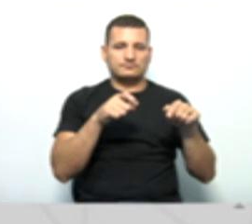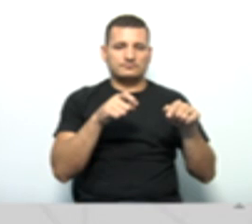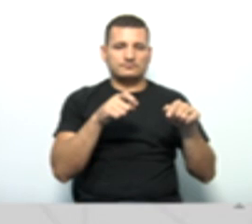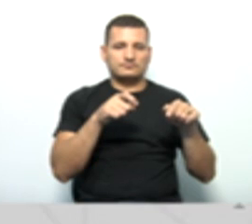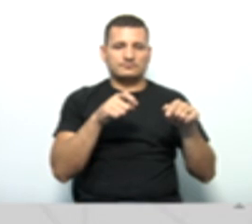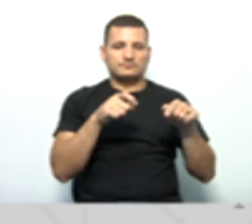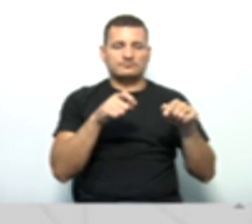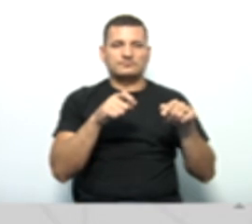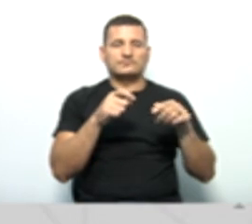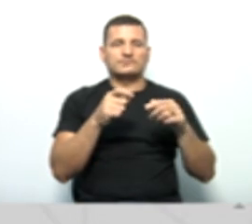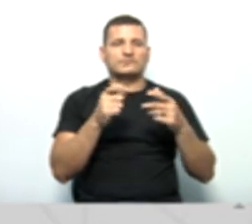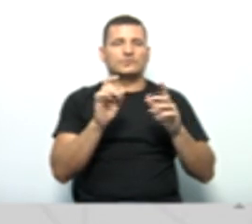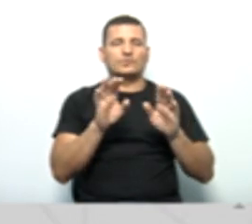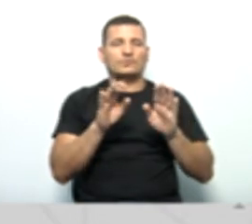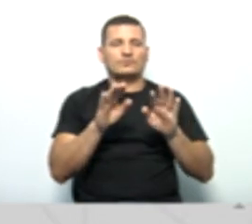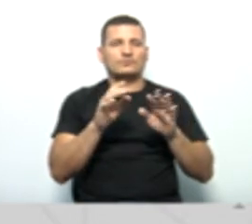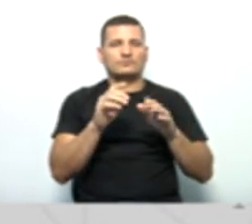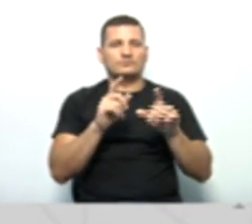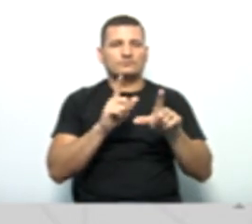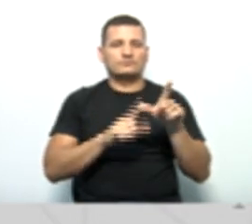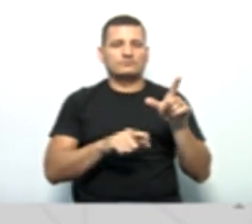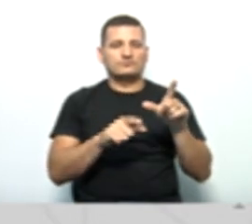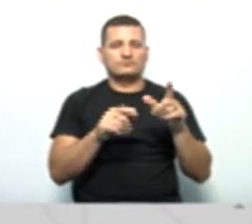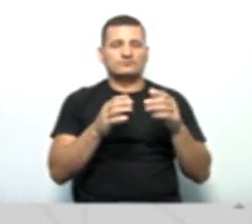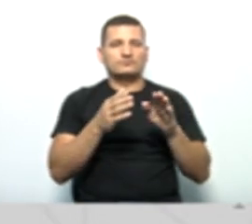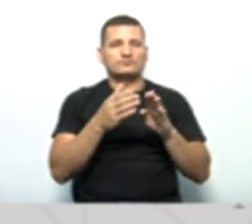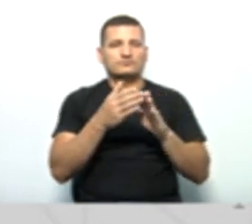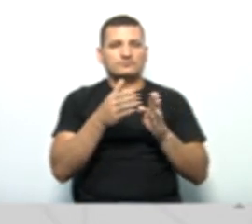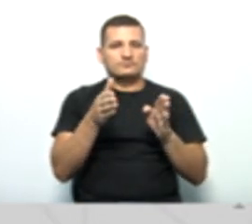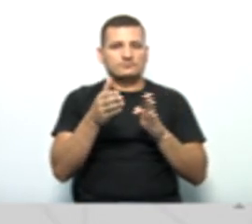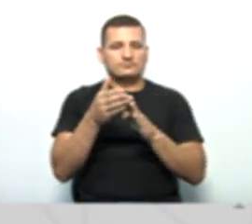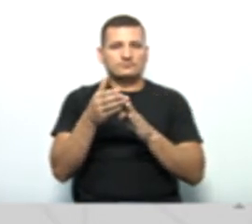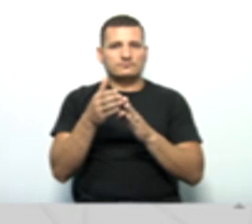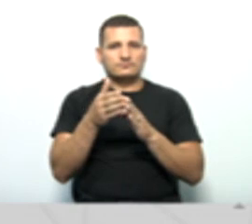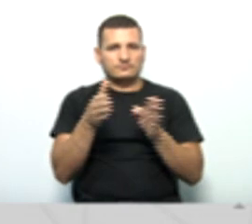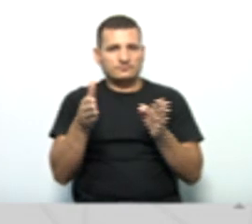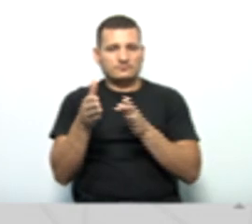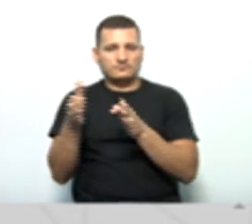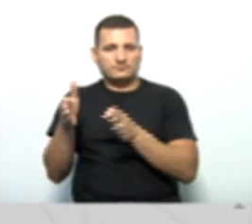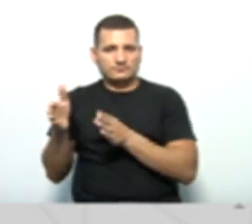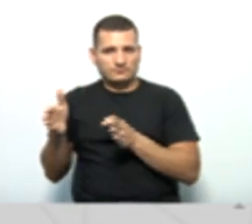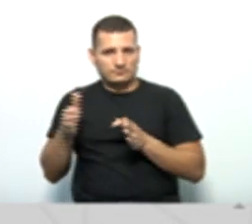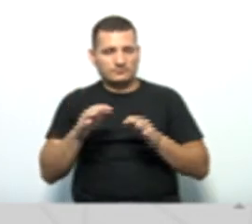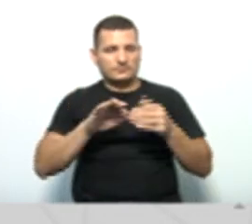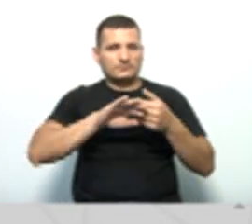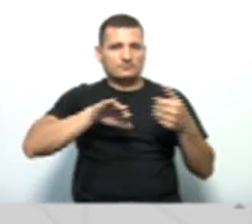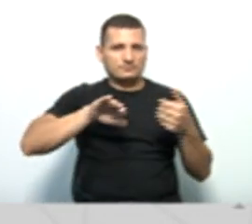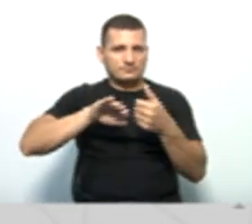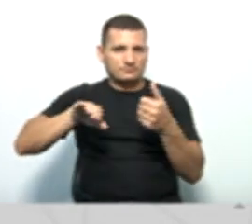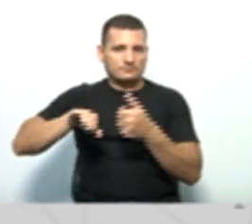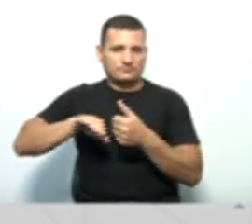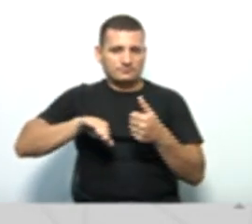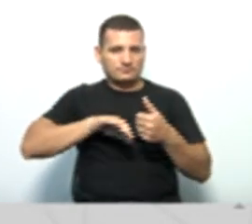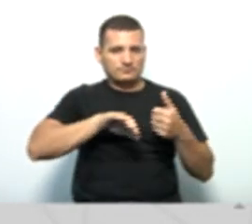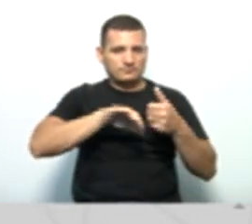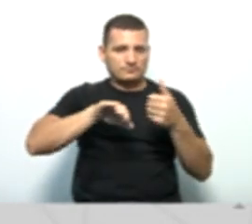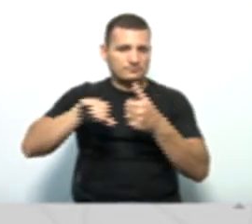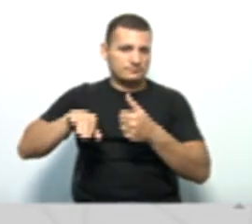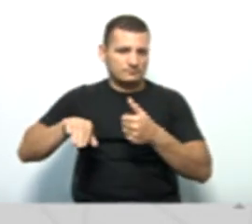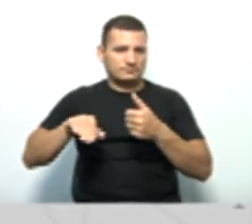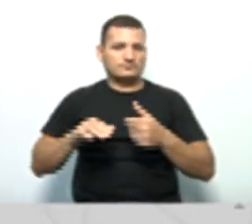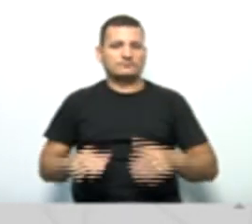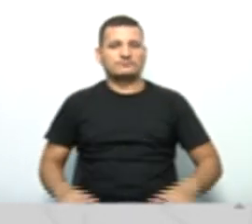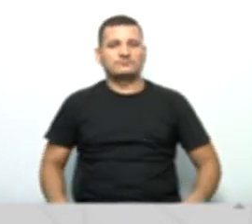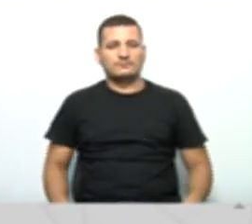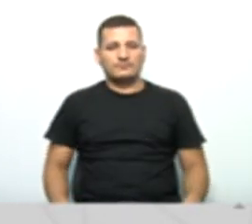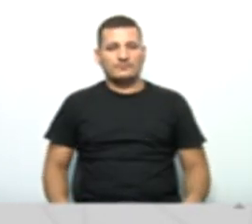tudo separado, inclusive os espaços, tá vendo aqui? Esse aqui é um espaço, ó. Tá vendo aqui, ó, o T, deu